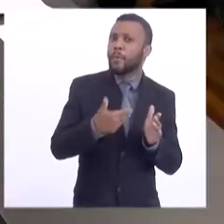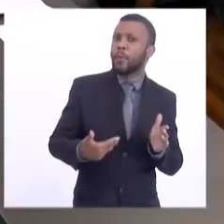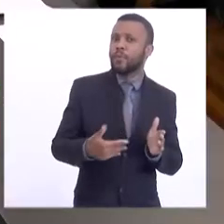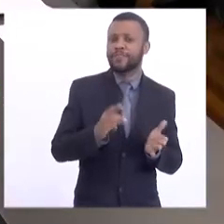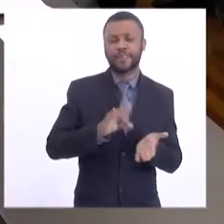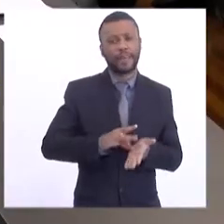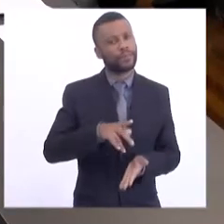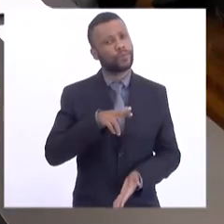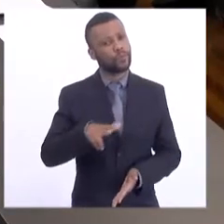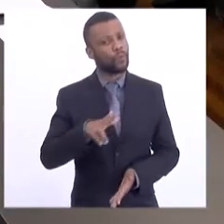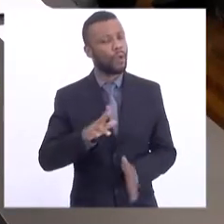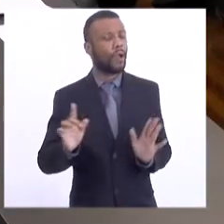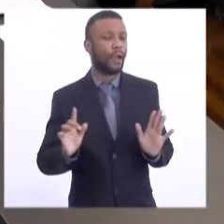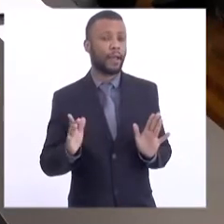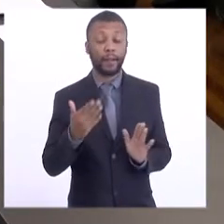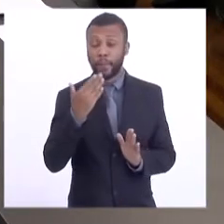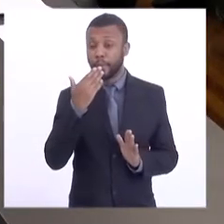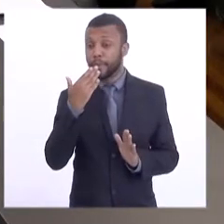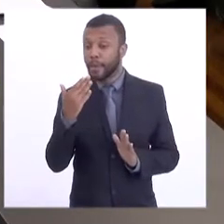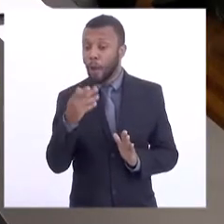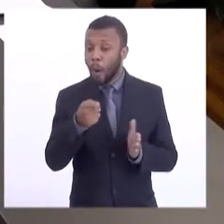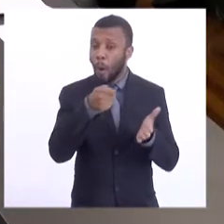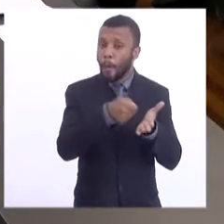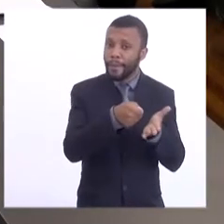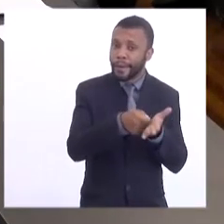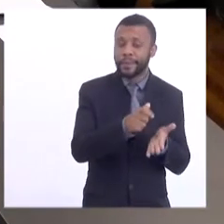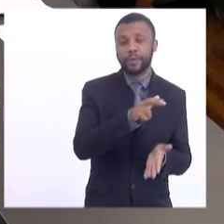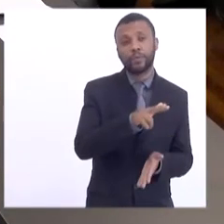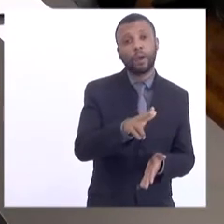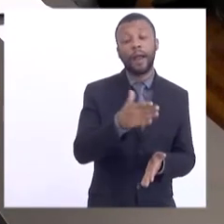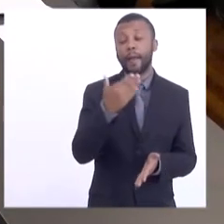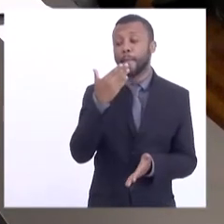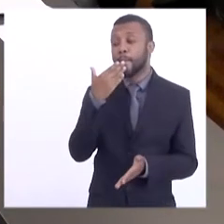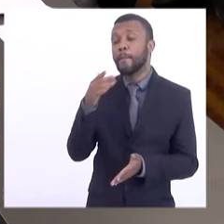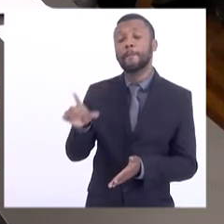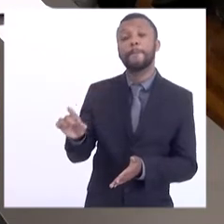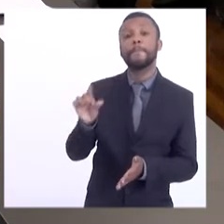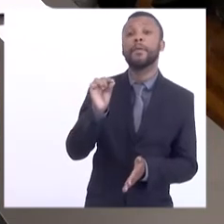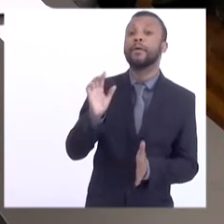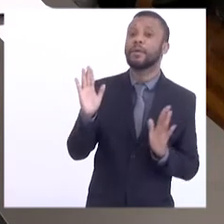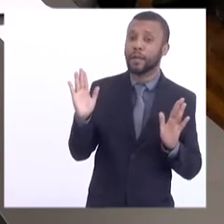preferencialmente não é obrigatório é preferencial ao